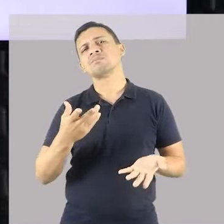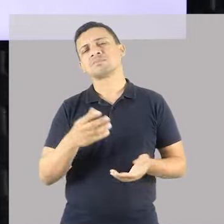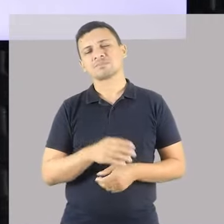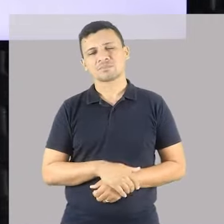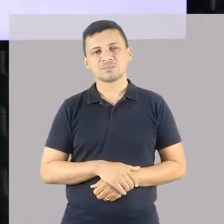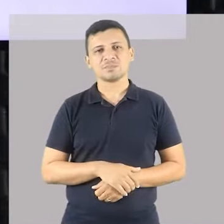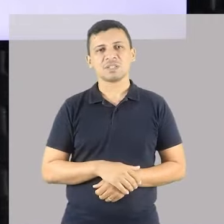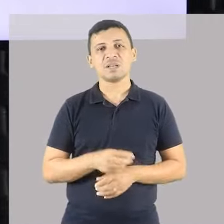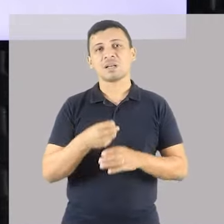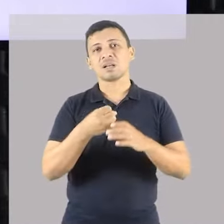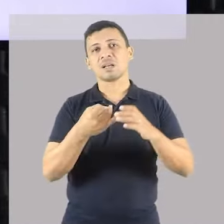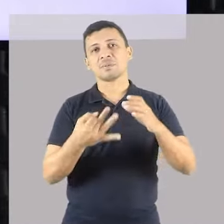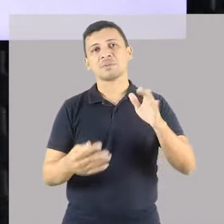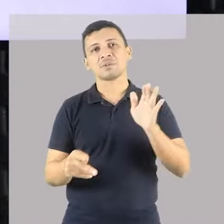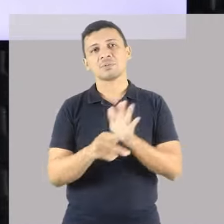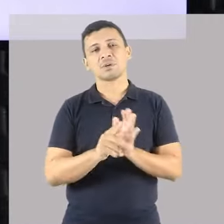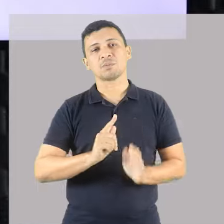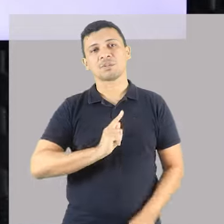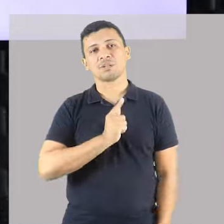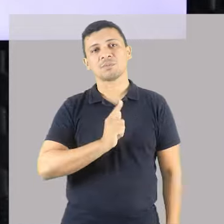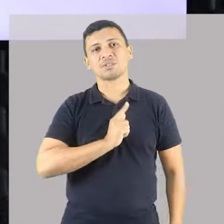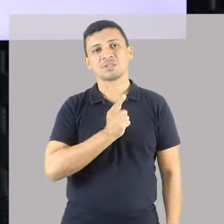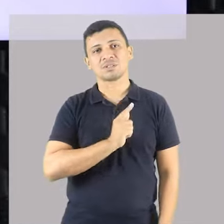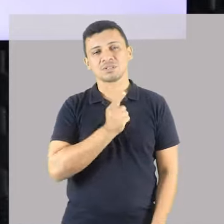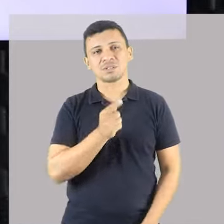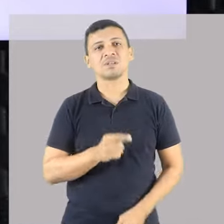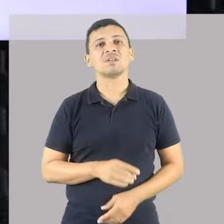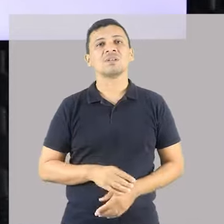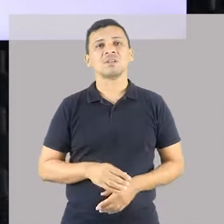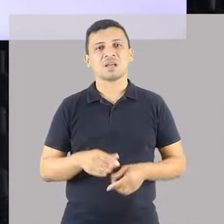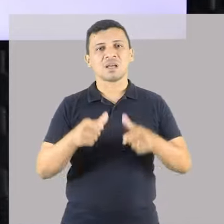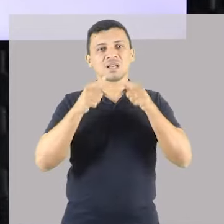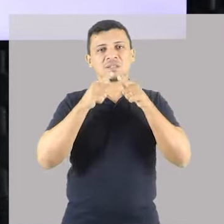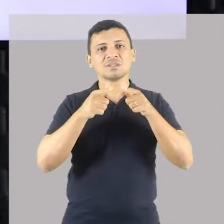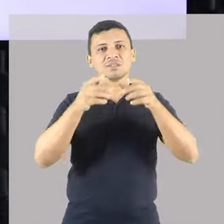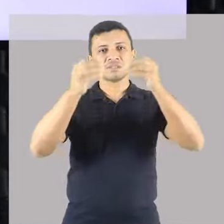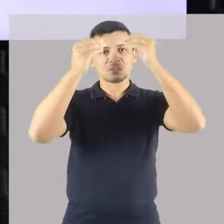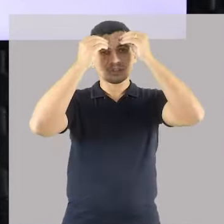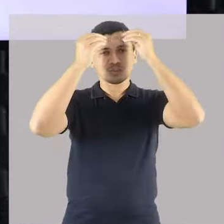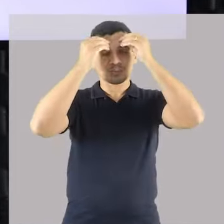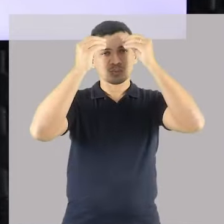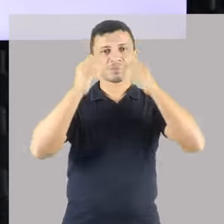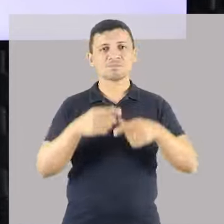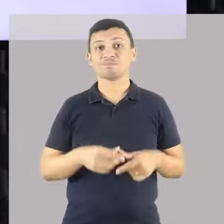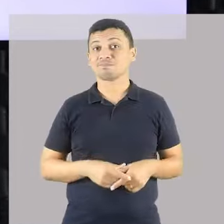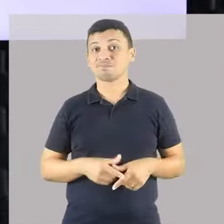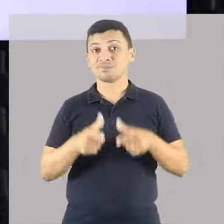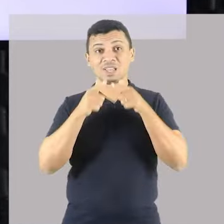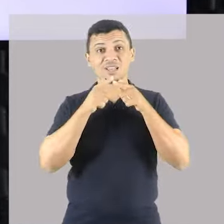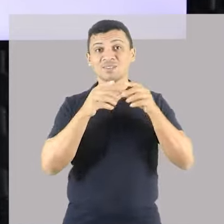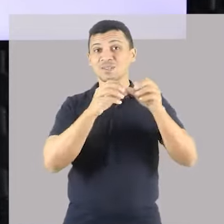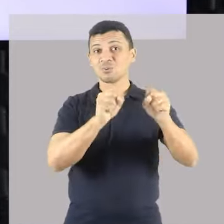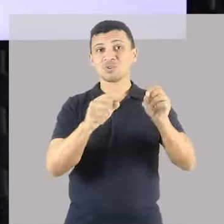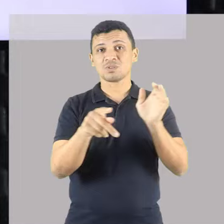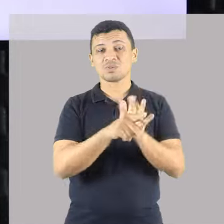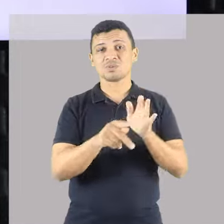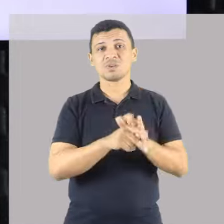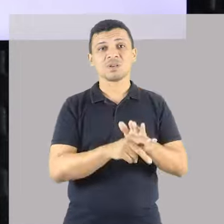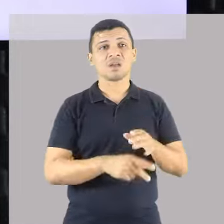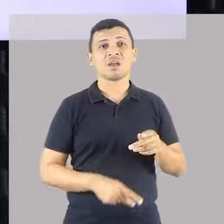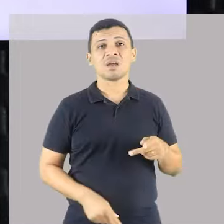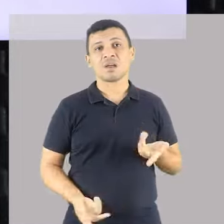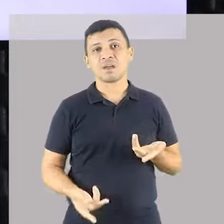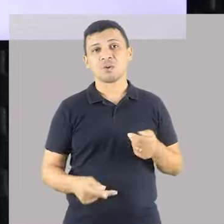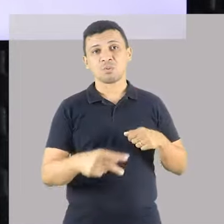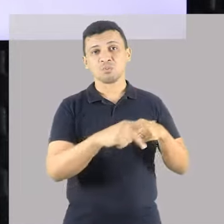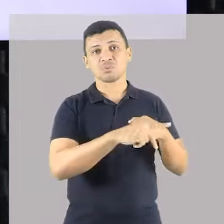com os aspectos gramaticais com os aspectos linguísticos do texto é um pronome que eu utilizo para conectar